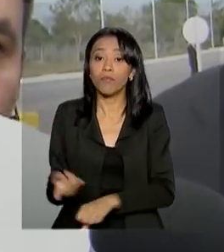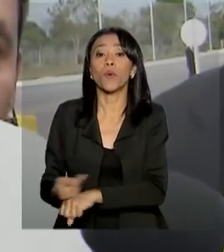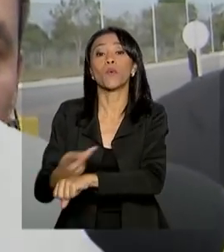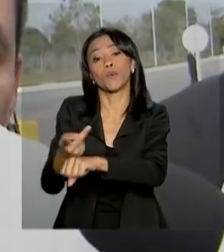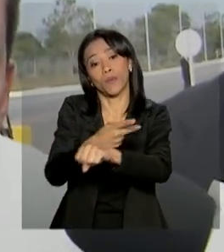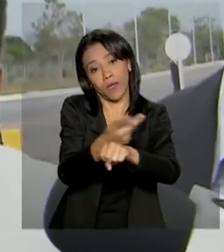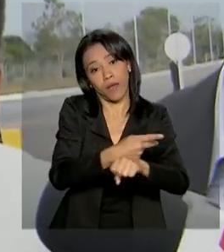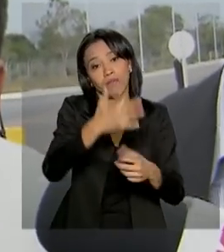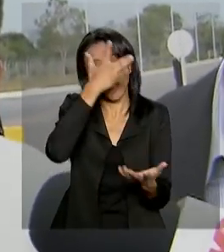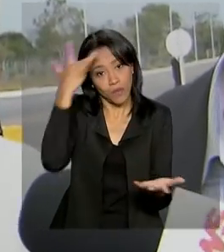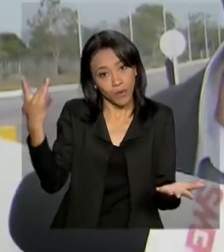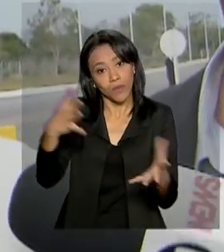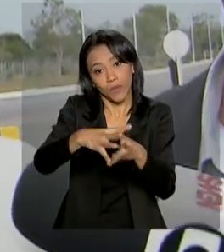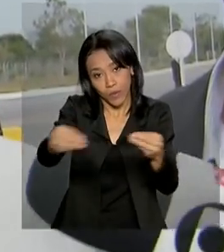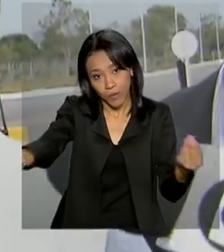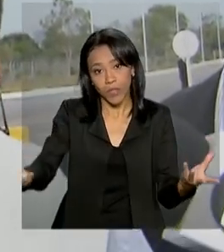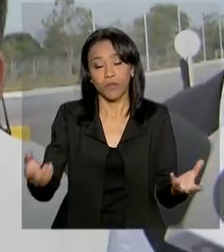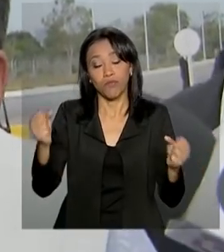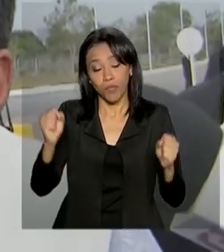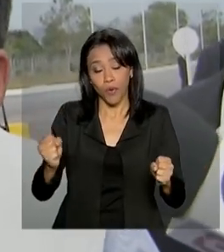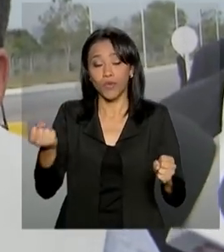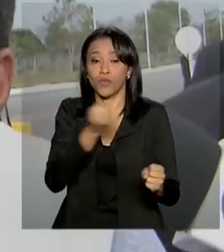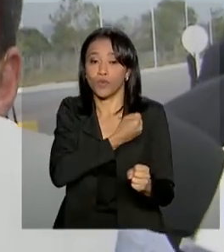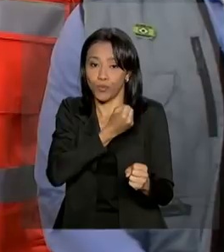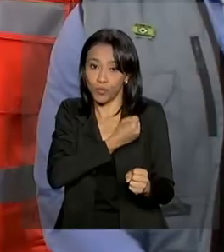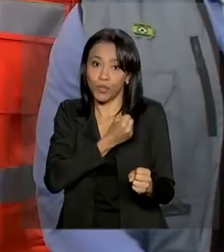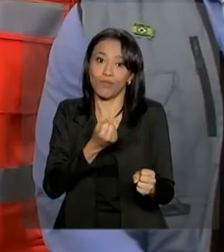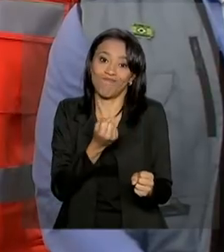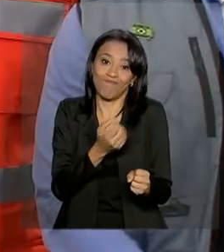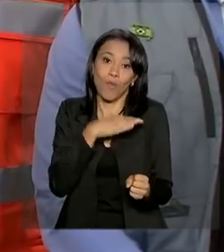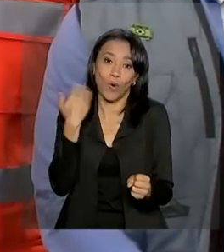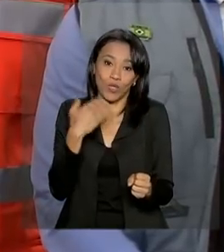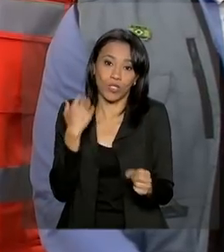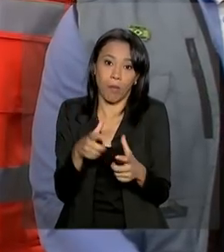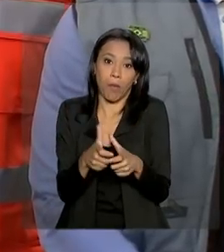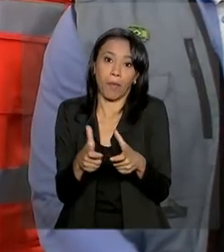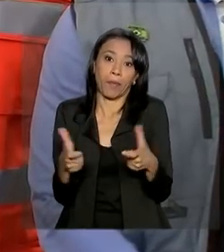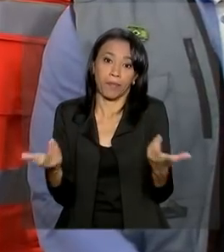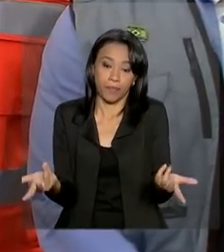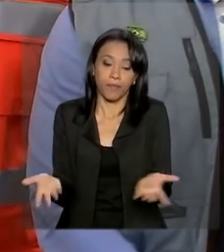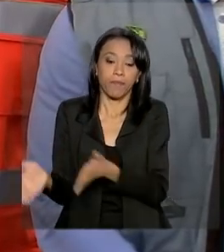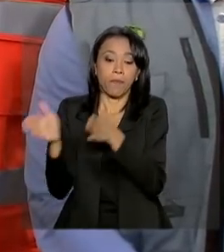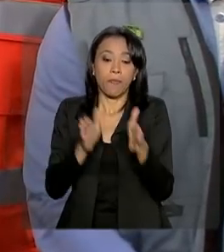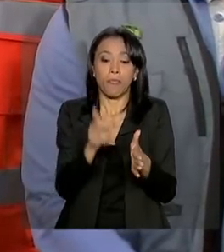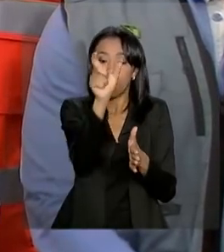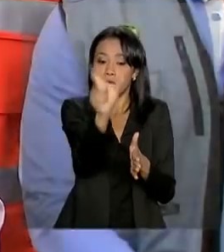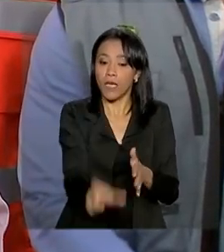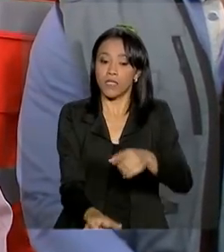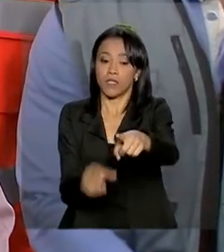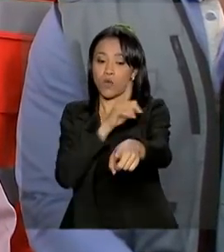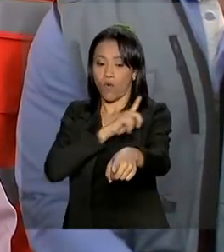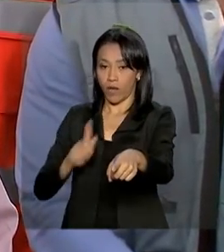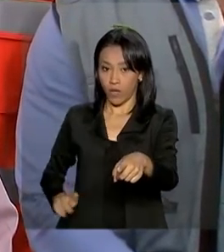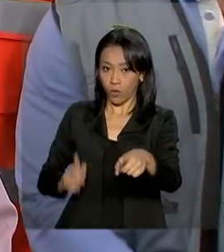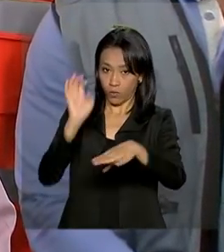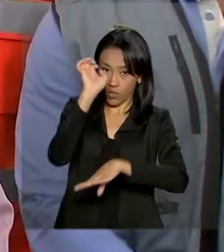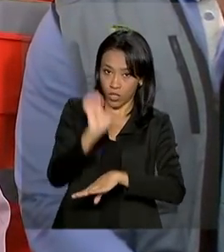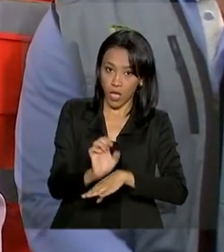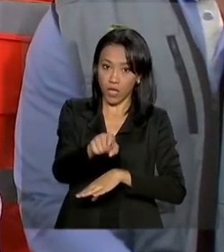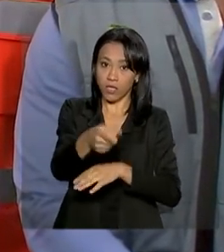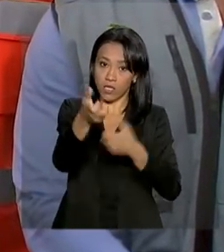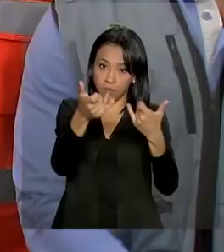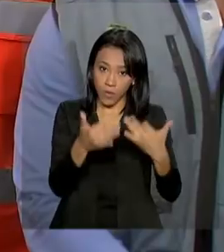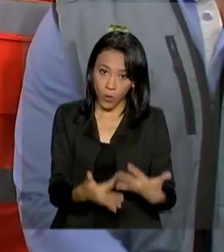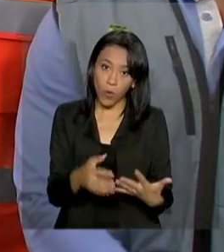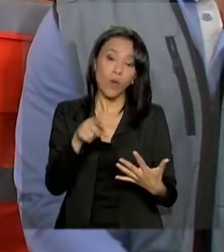desaparecidos. Infelizmente, pode aumentar muito o número de mortes. O governador de Minas Gerais, Romeu Zema, disse que protocolos de